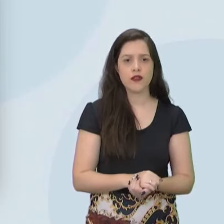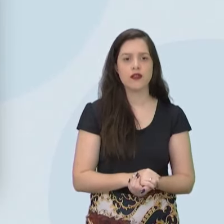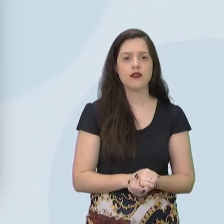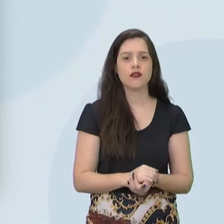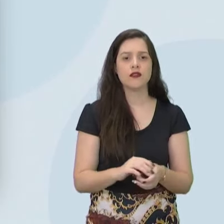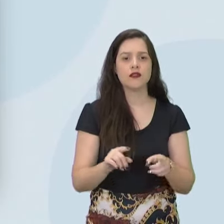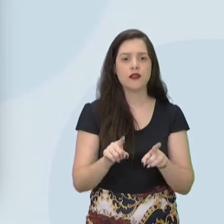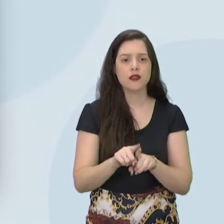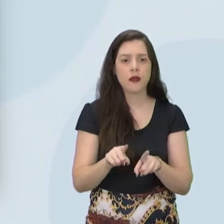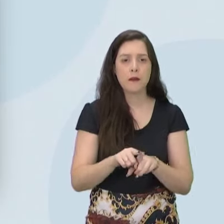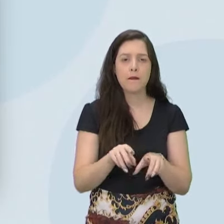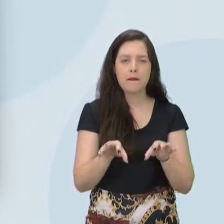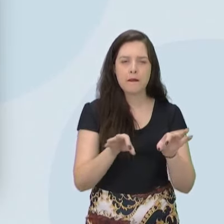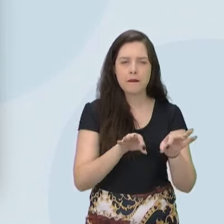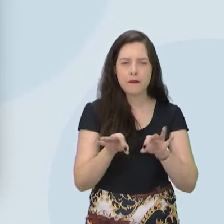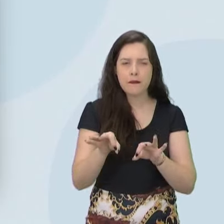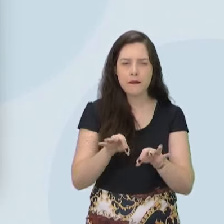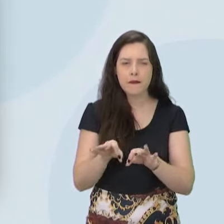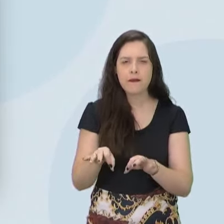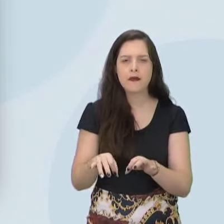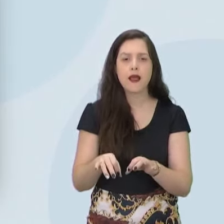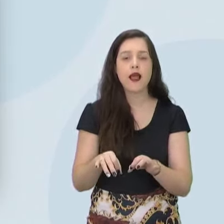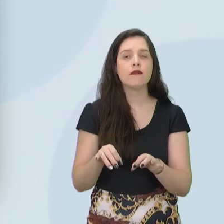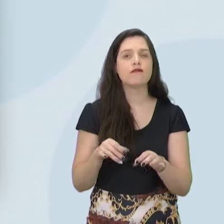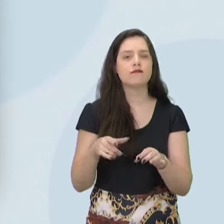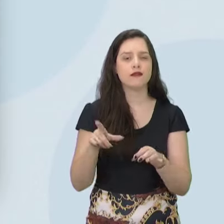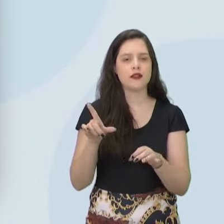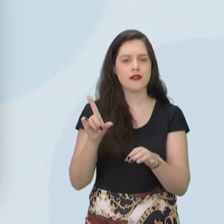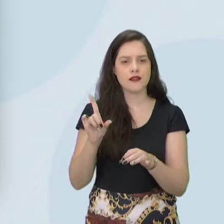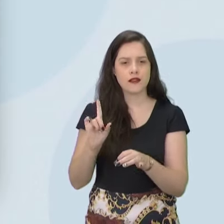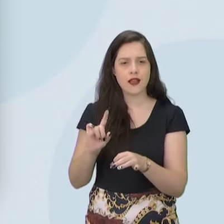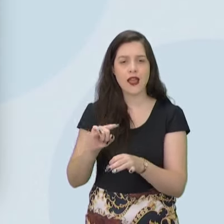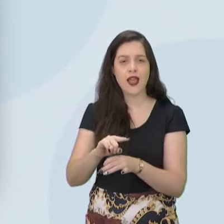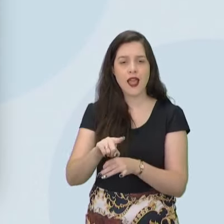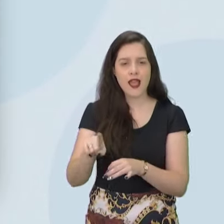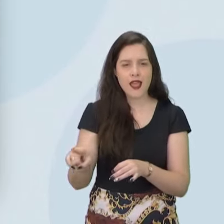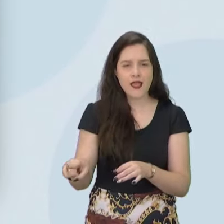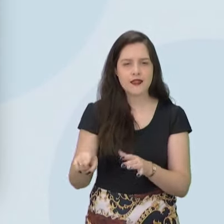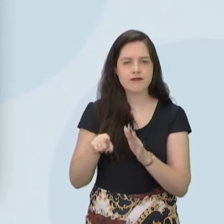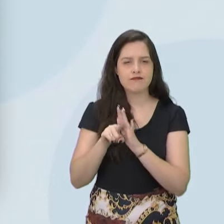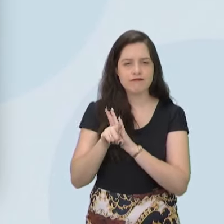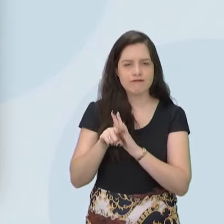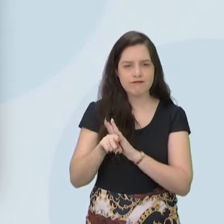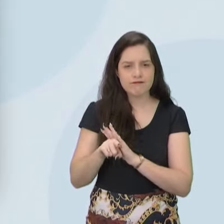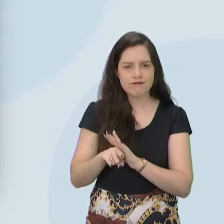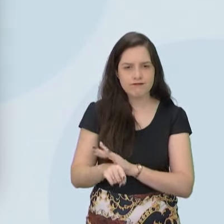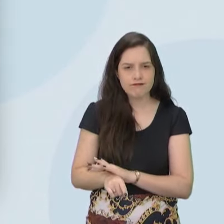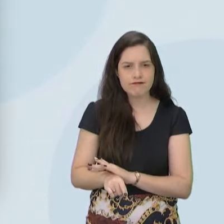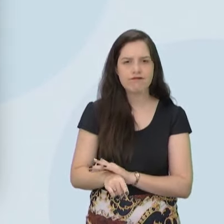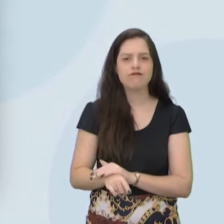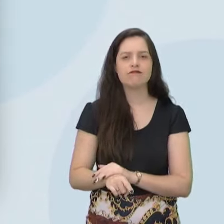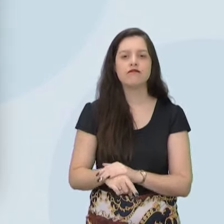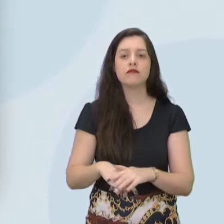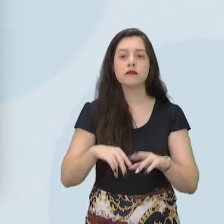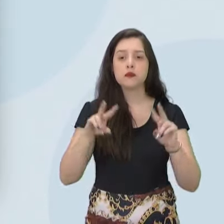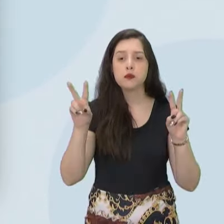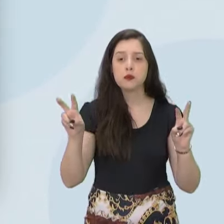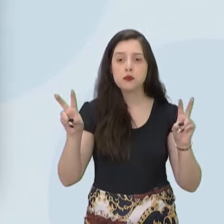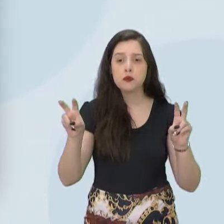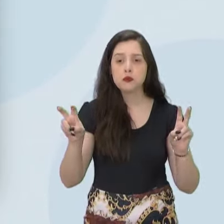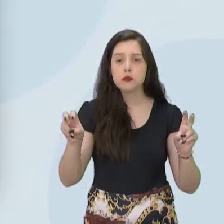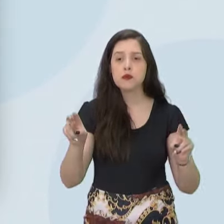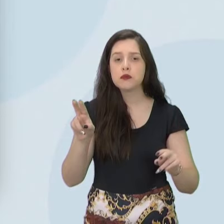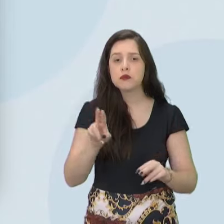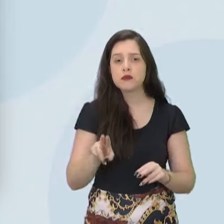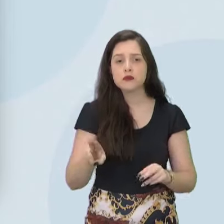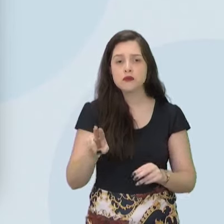habilidade 202, planejar e executar pesquisa amostral sobre questões